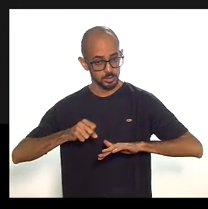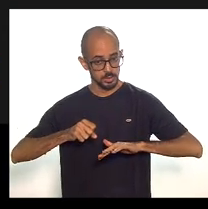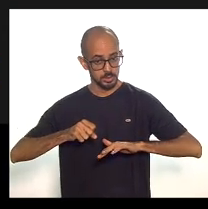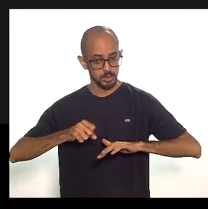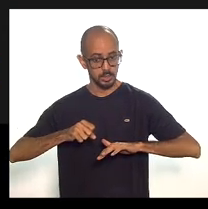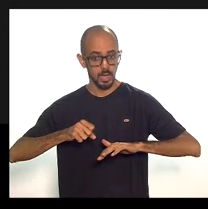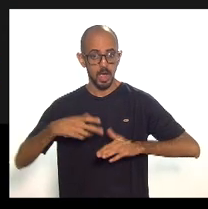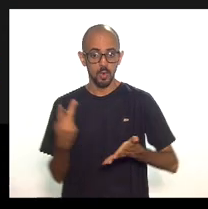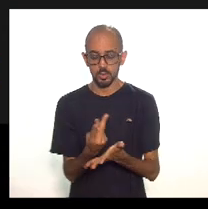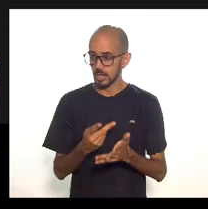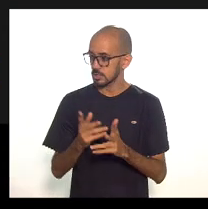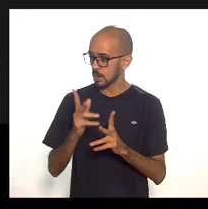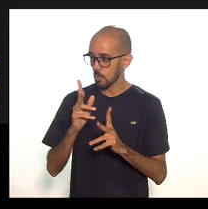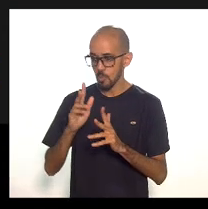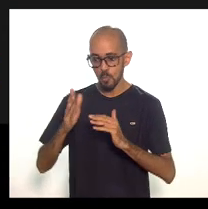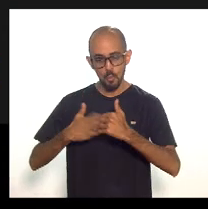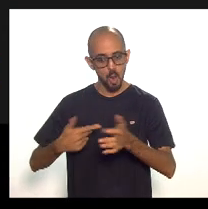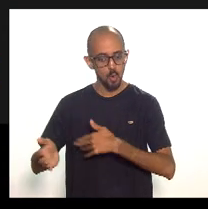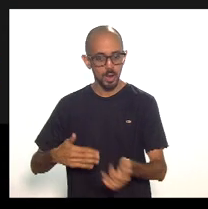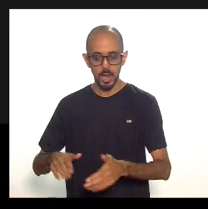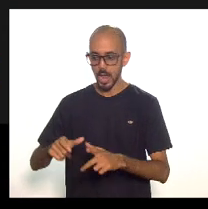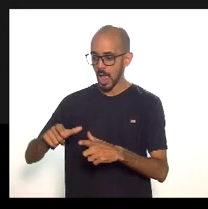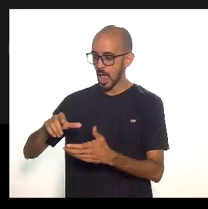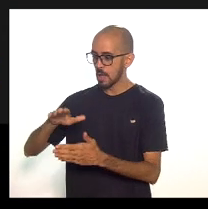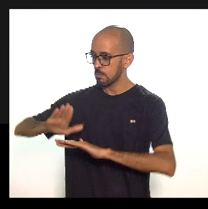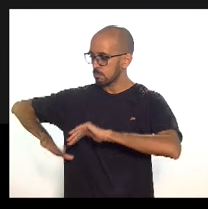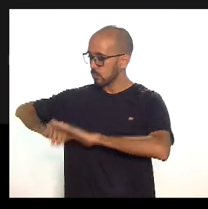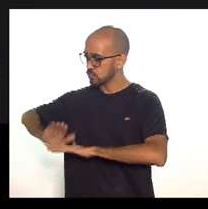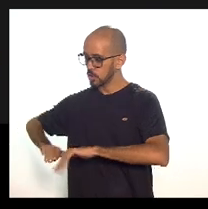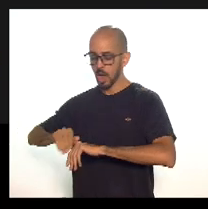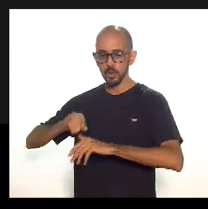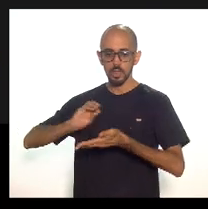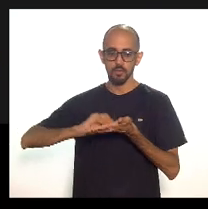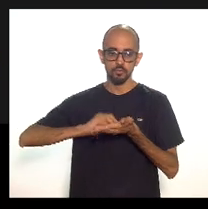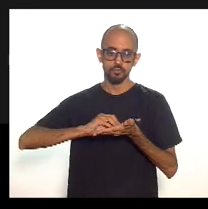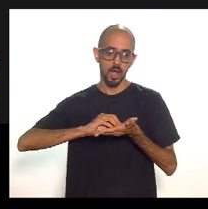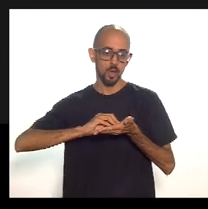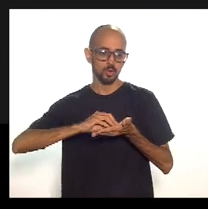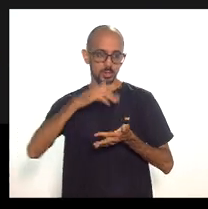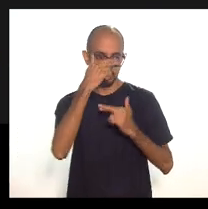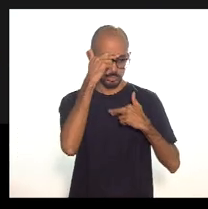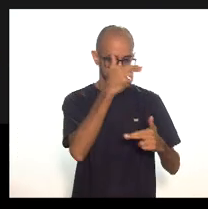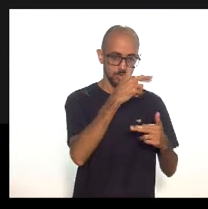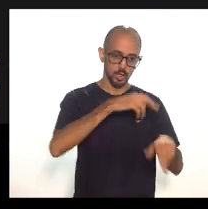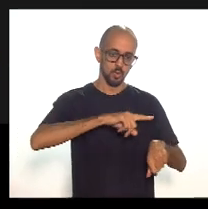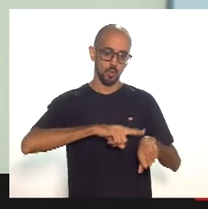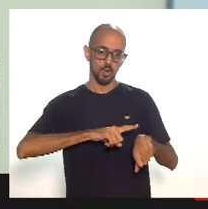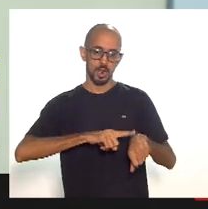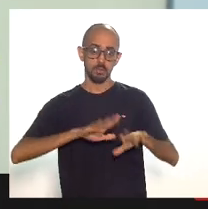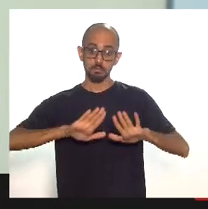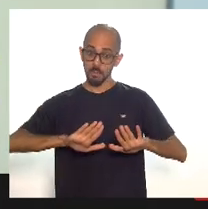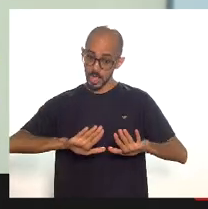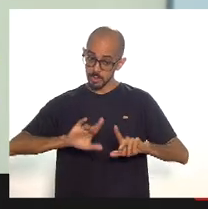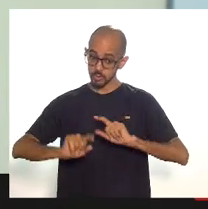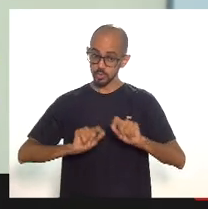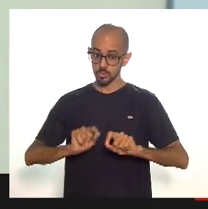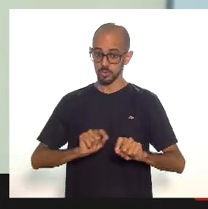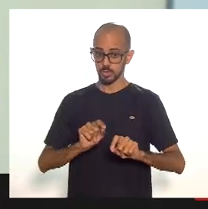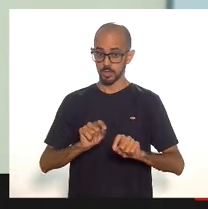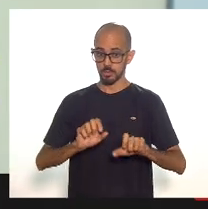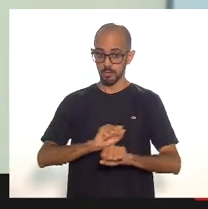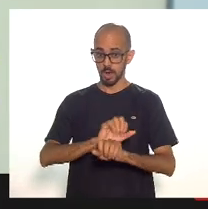qualquer classe, não cumpre a sua carga horária. Entretanto, para deixar bem claro,